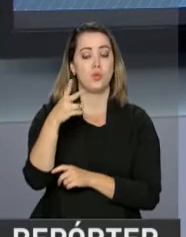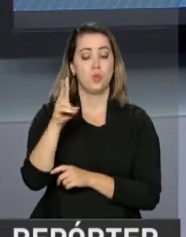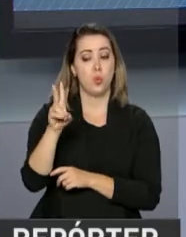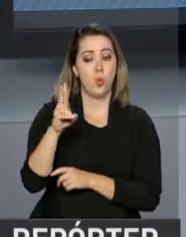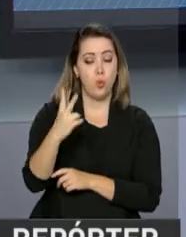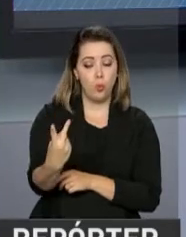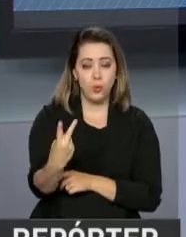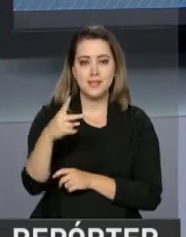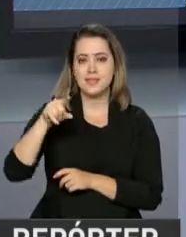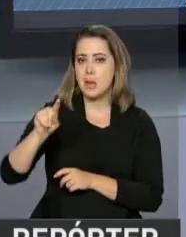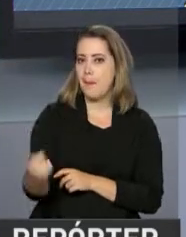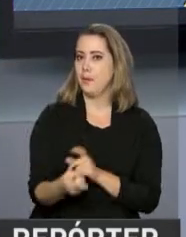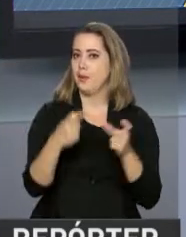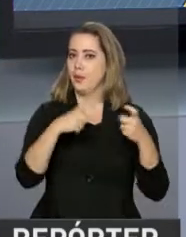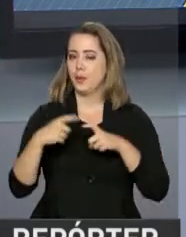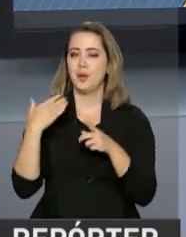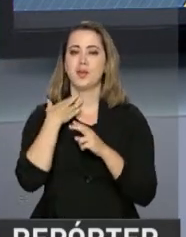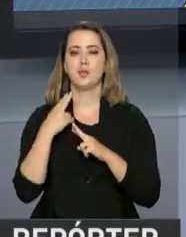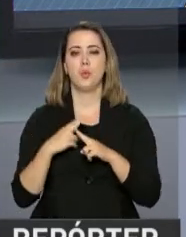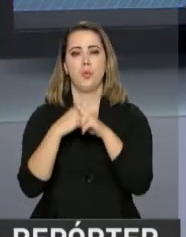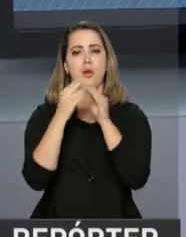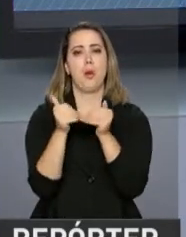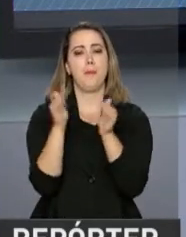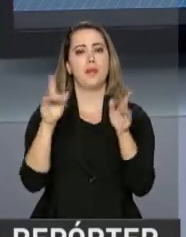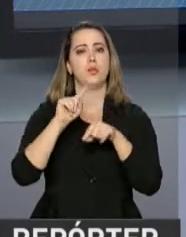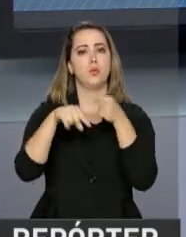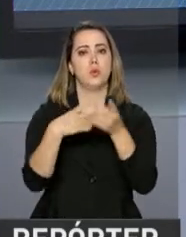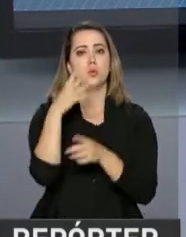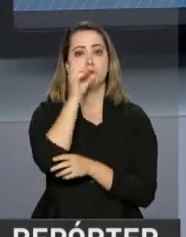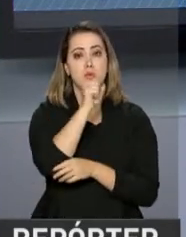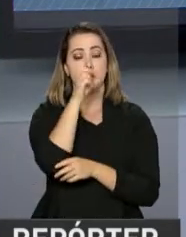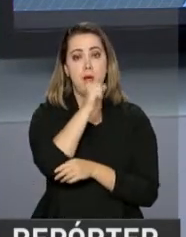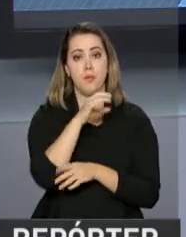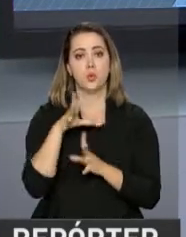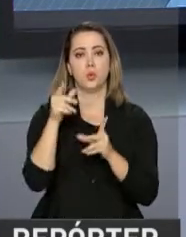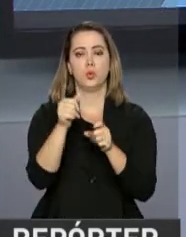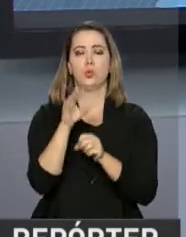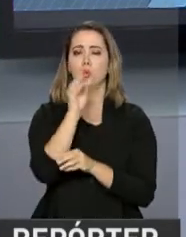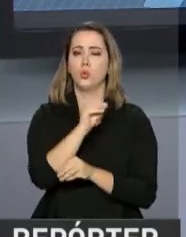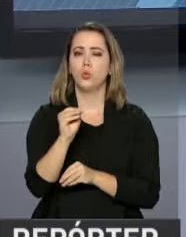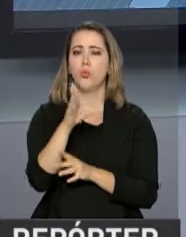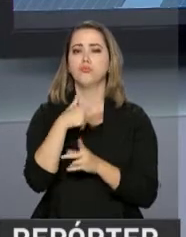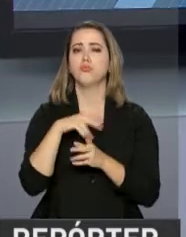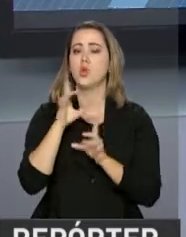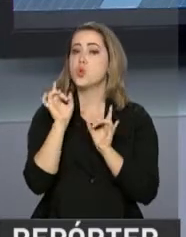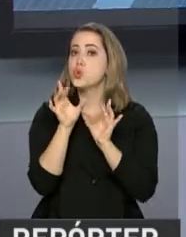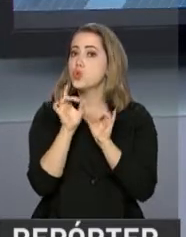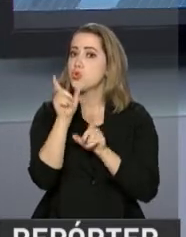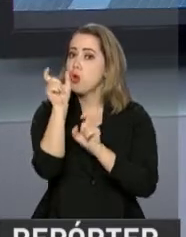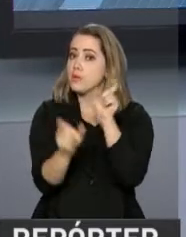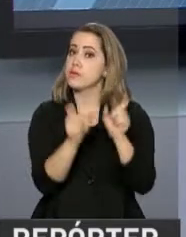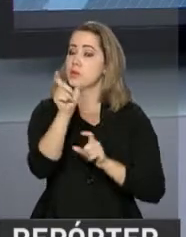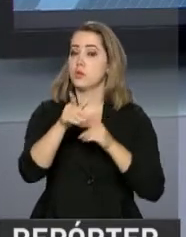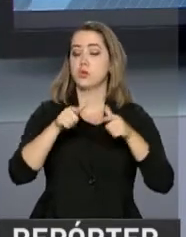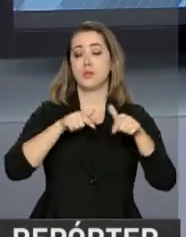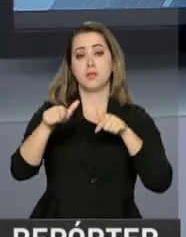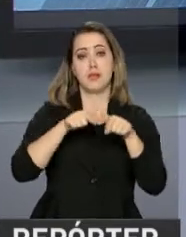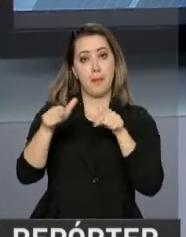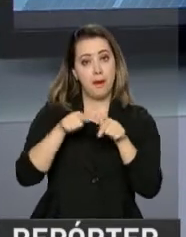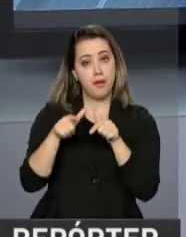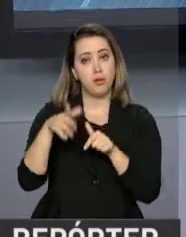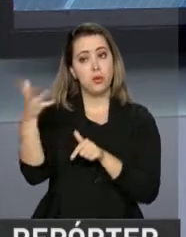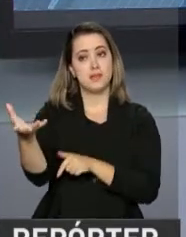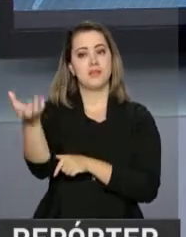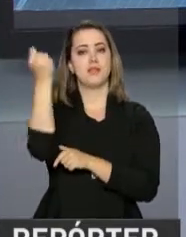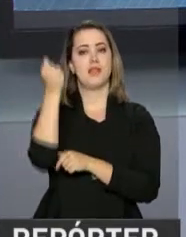caixa econômica federal em todo o país vão abrir no próximo sábado o atendimento vai ser exclusivo para os trabalhadores que vão sacar esse